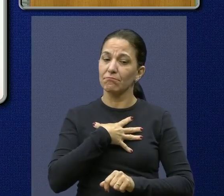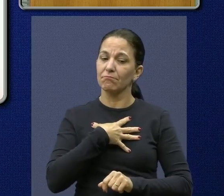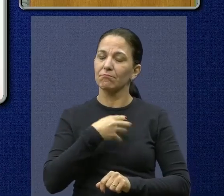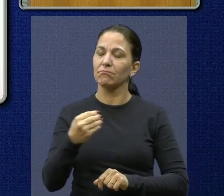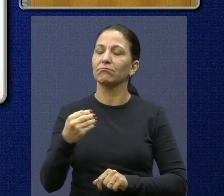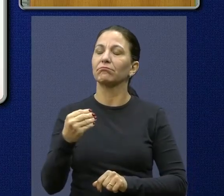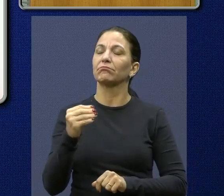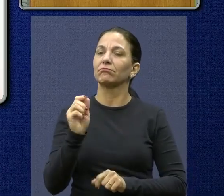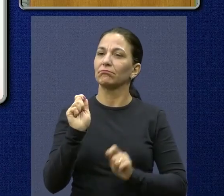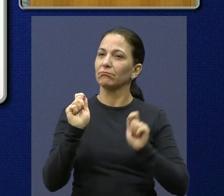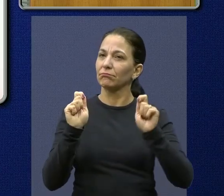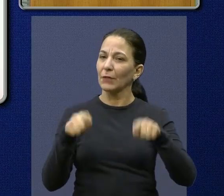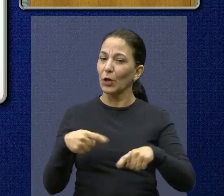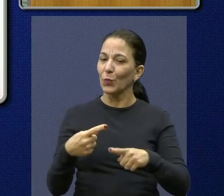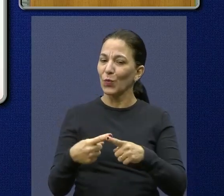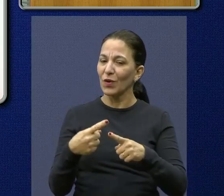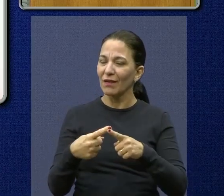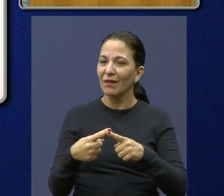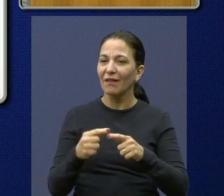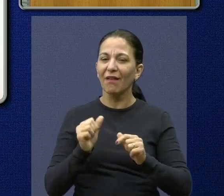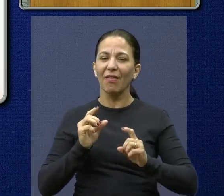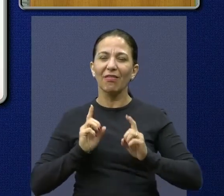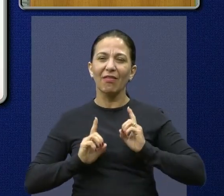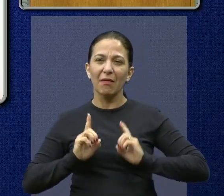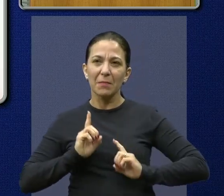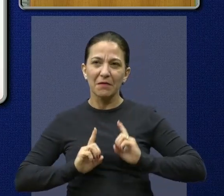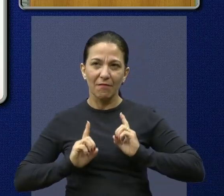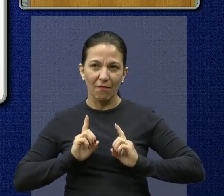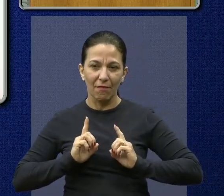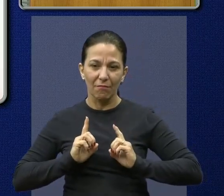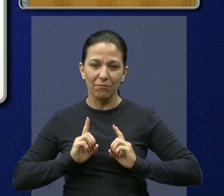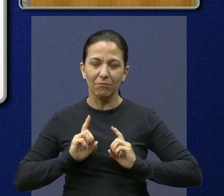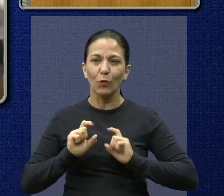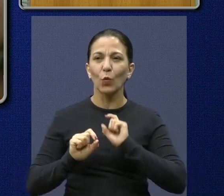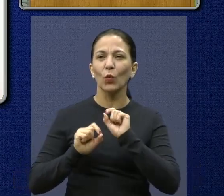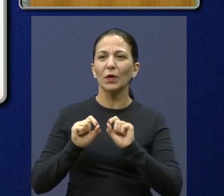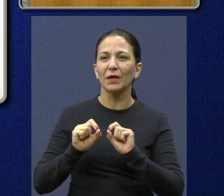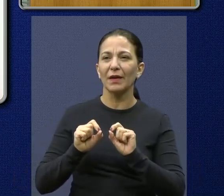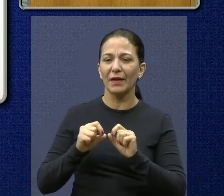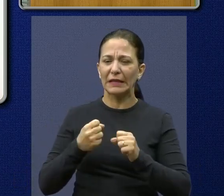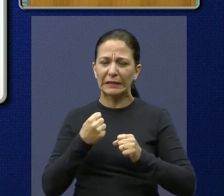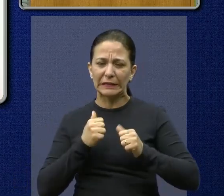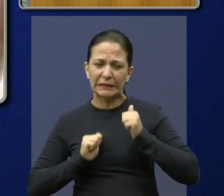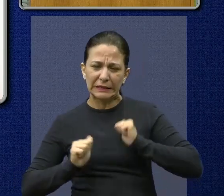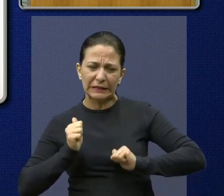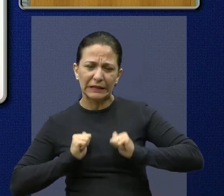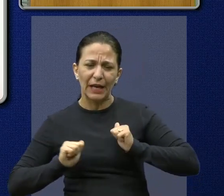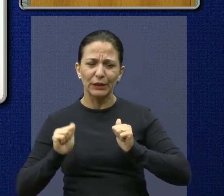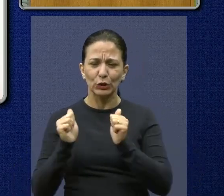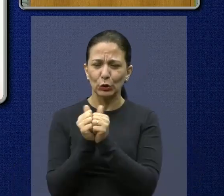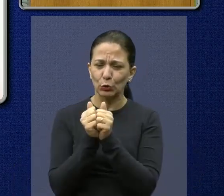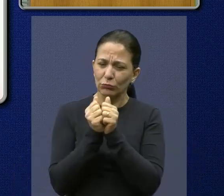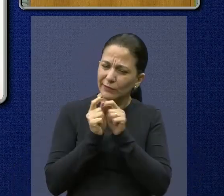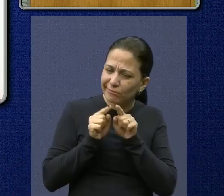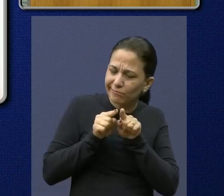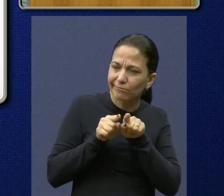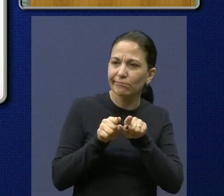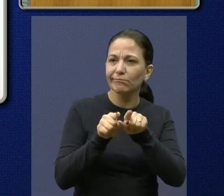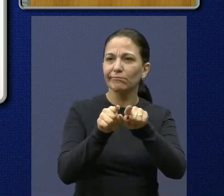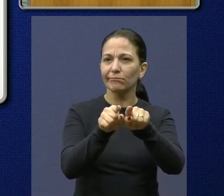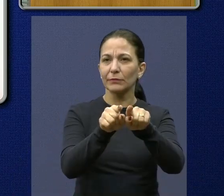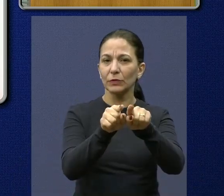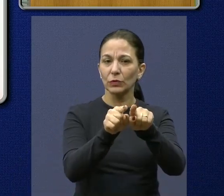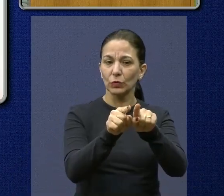por conta da depressão. Né? A pessoa vai deprimir, né? E a ansiedade está junto, está de mão dada ali, né? Então, os